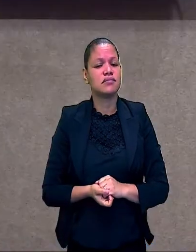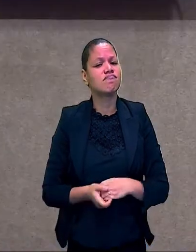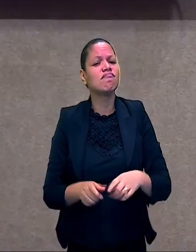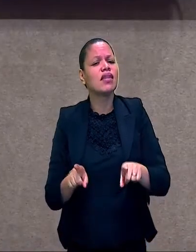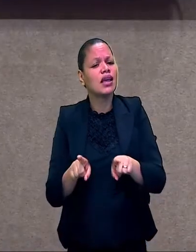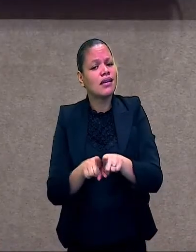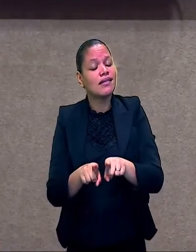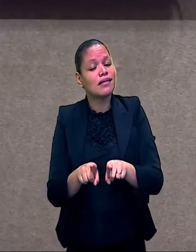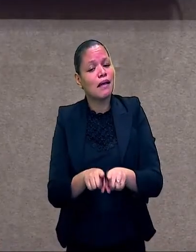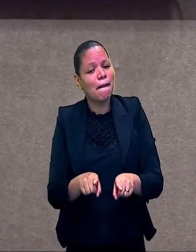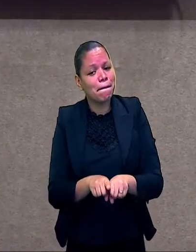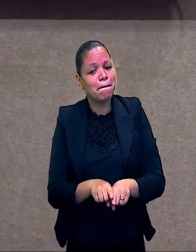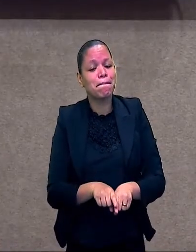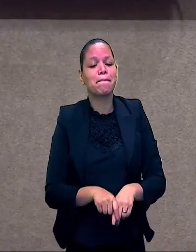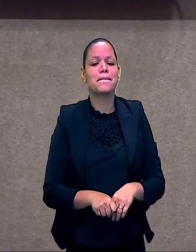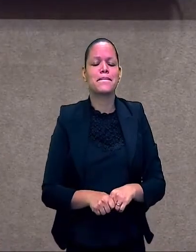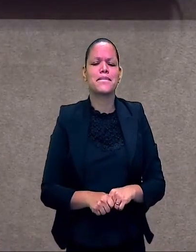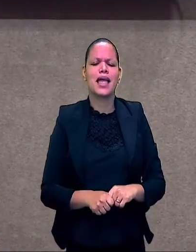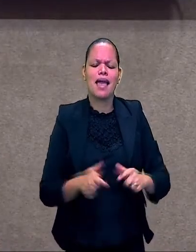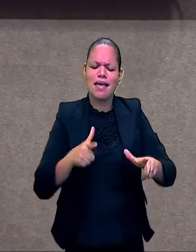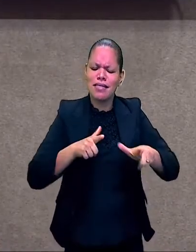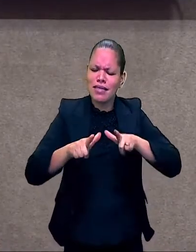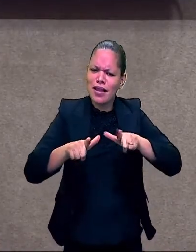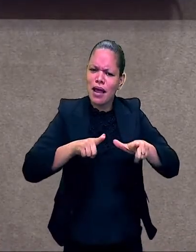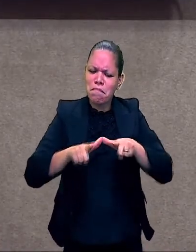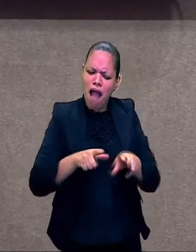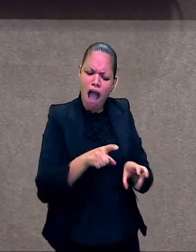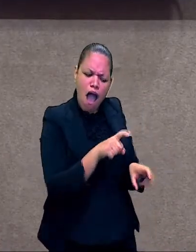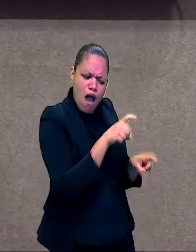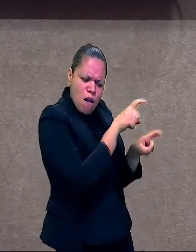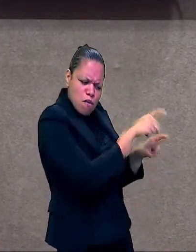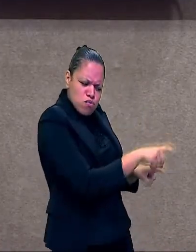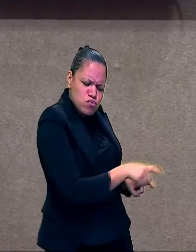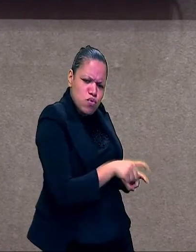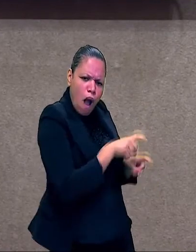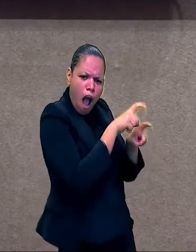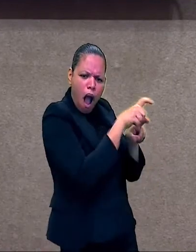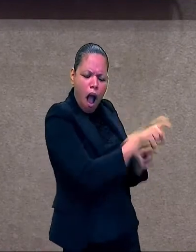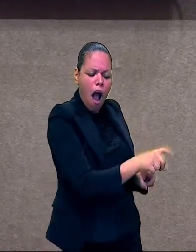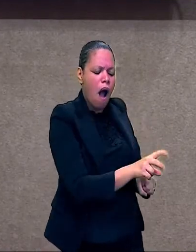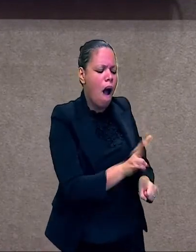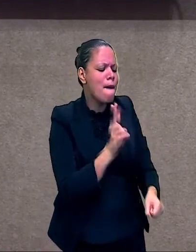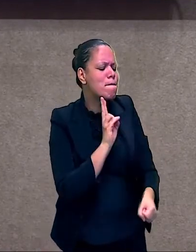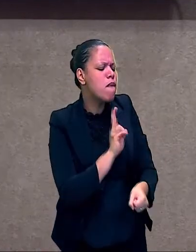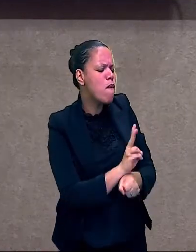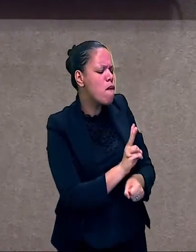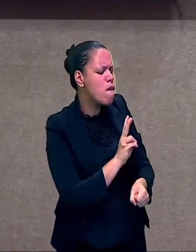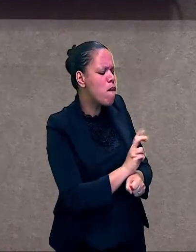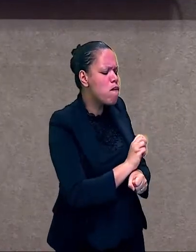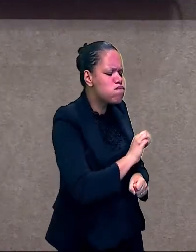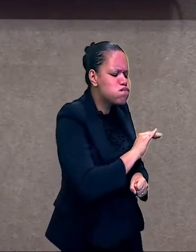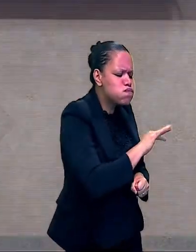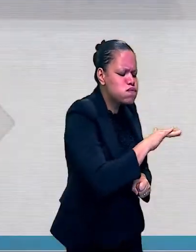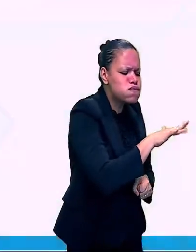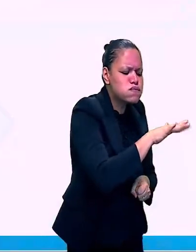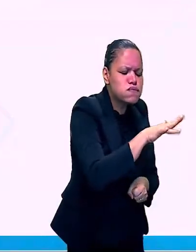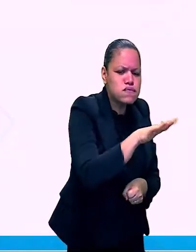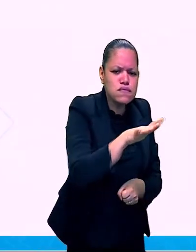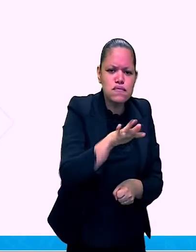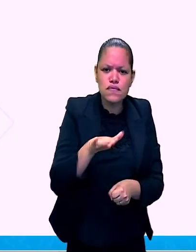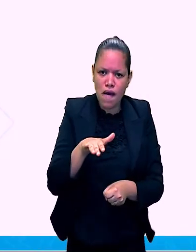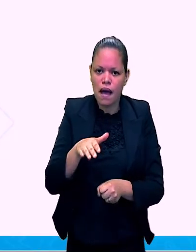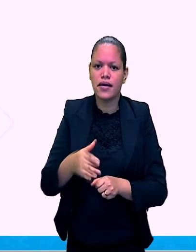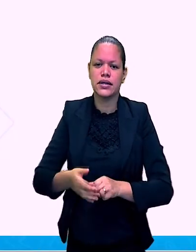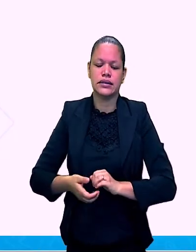atividades agropecuárias, que também envolvem parte do desmatamento, ok? Então, no Brasil, ele tem